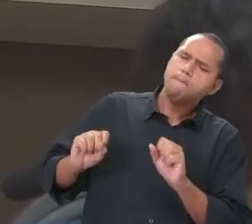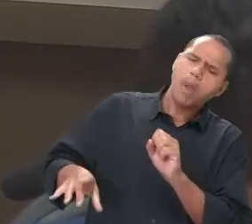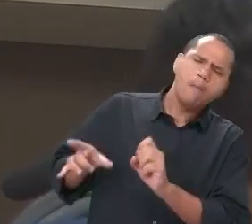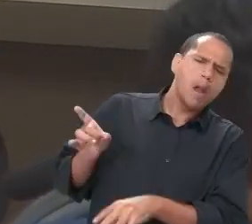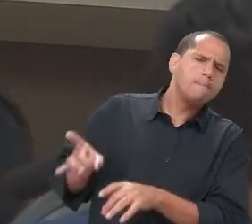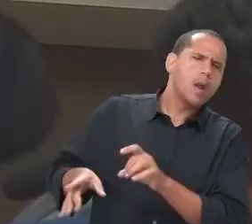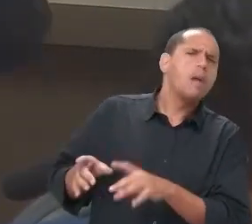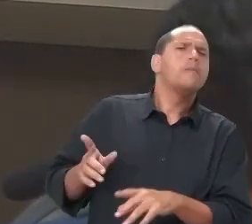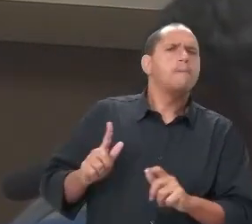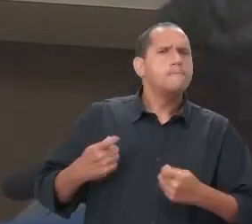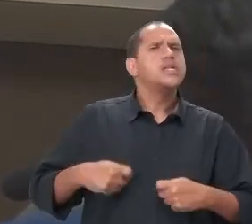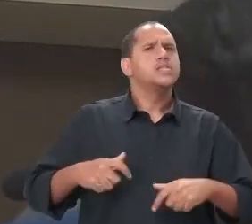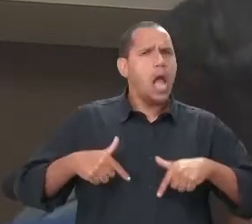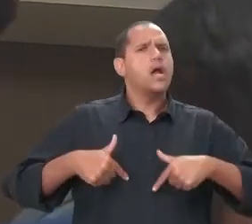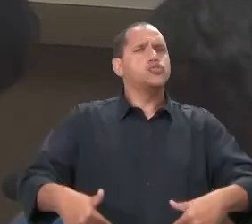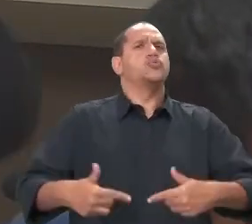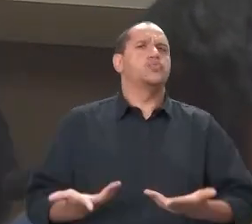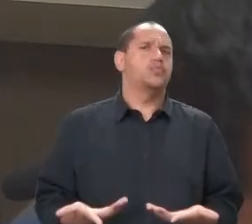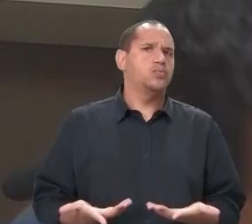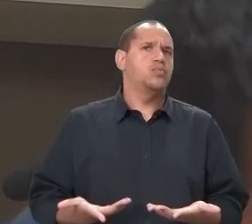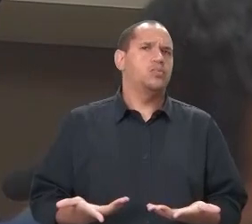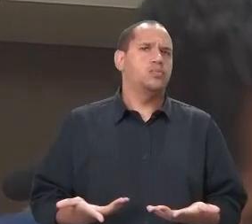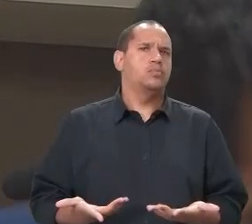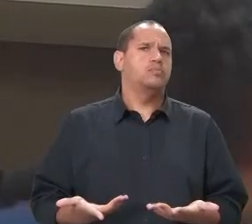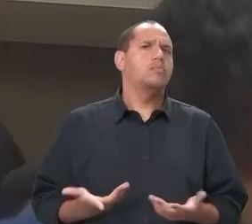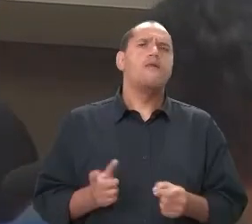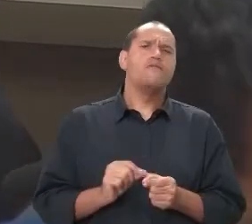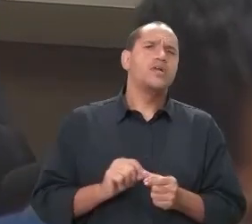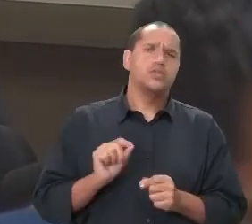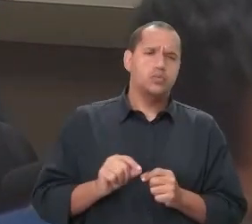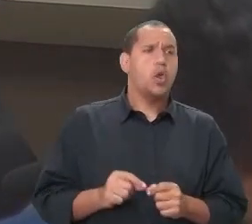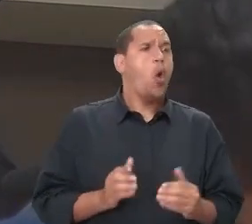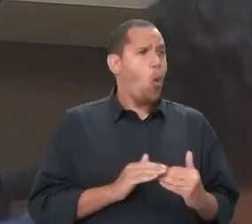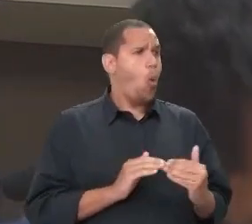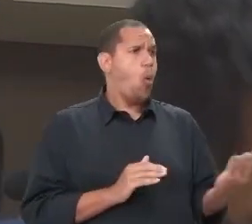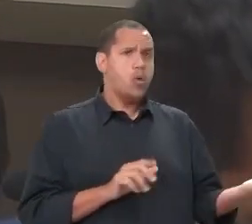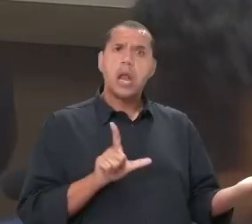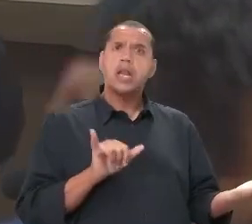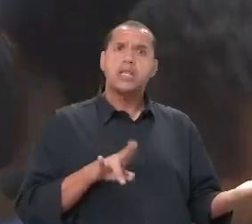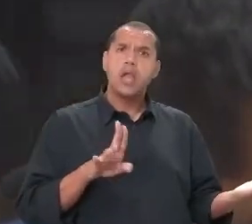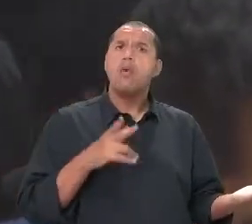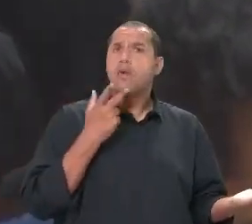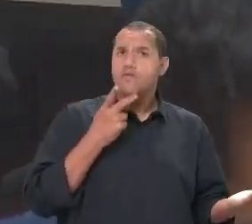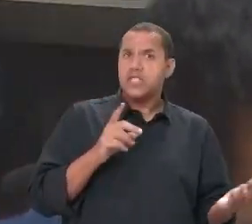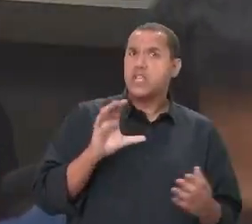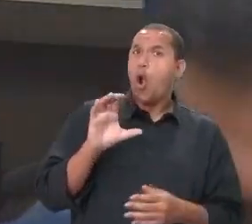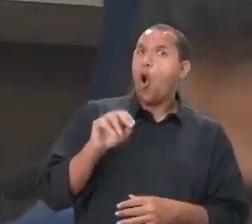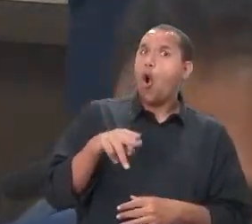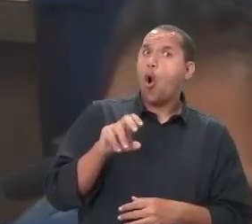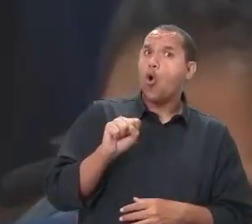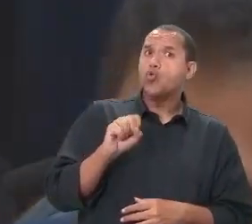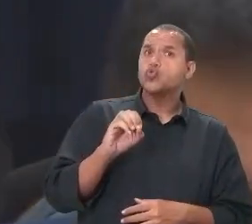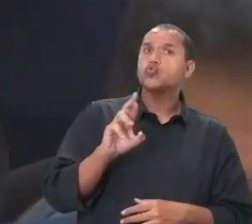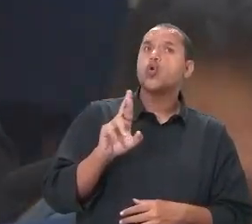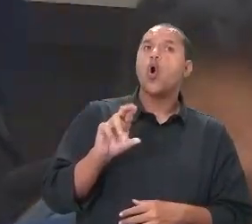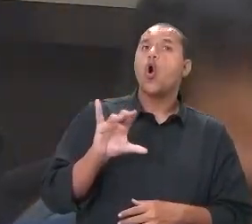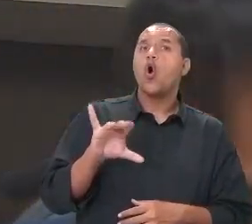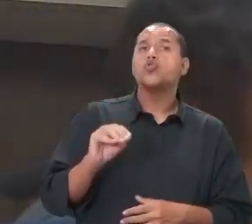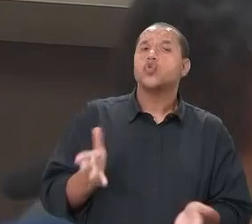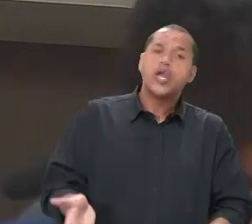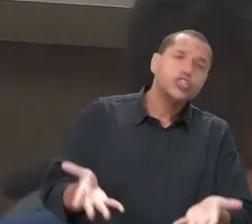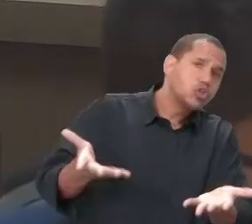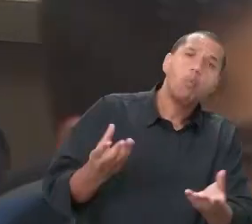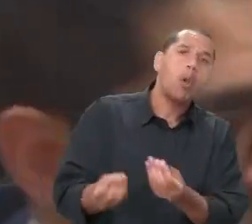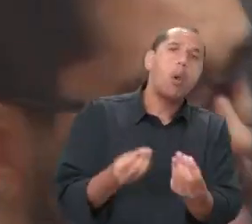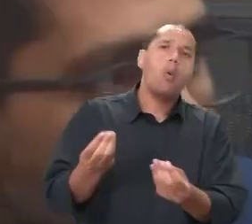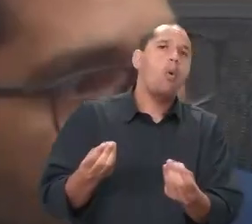feito se é ideia como bem disse aqui O Lineu é consórcio Então como que nós vamos estimular os consórcios que jeito nós vamos